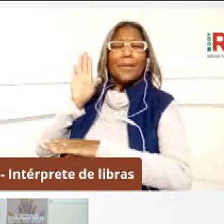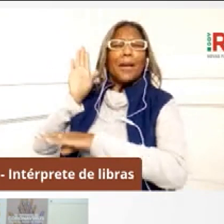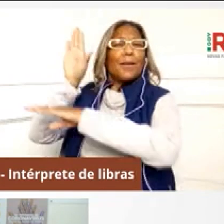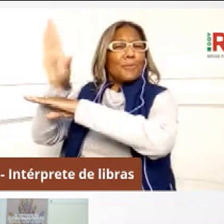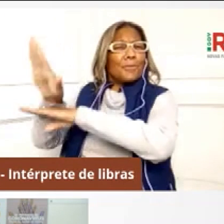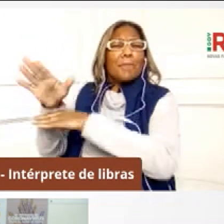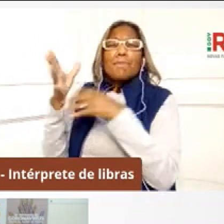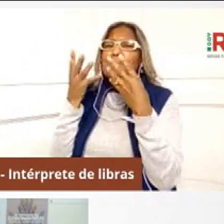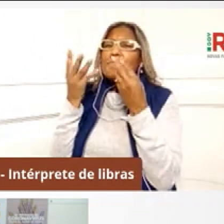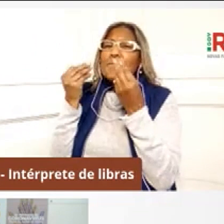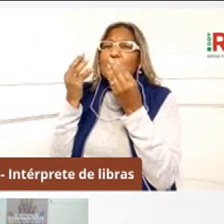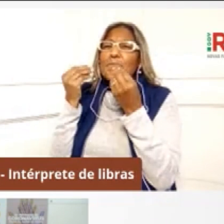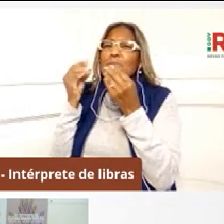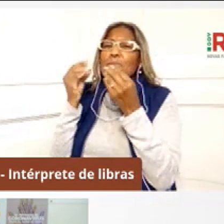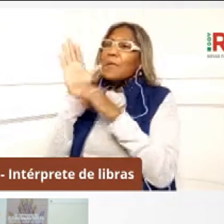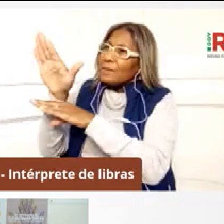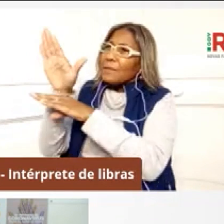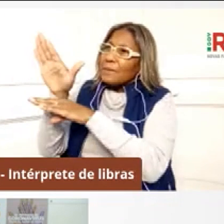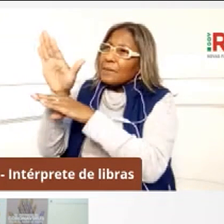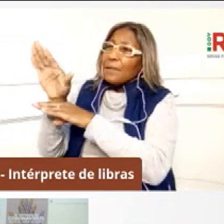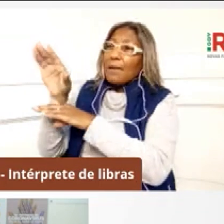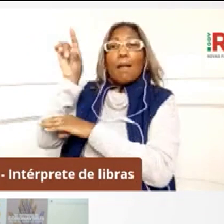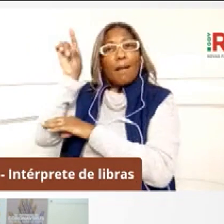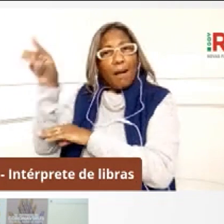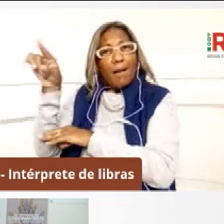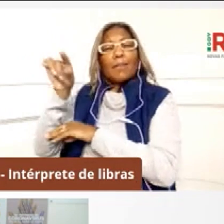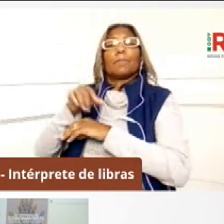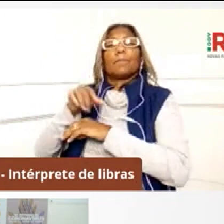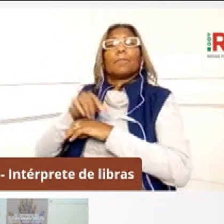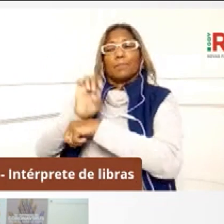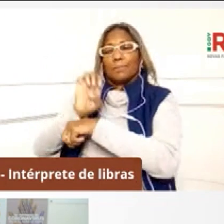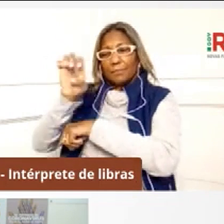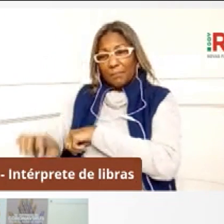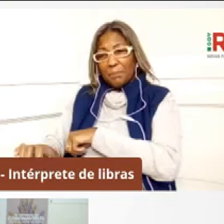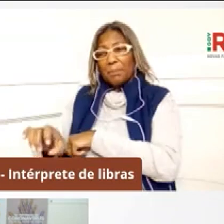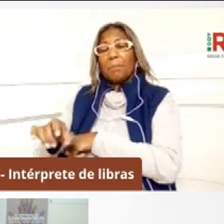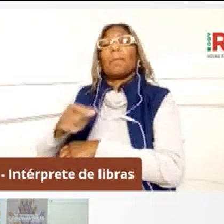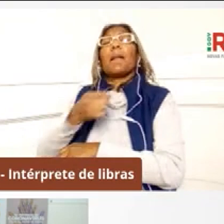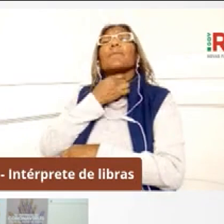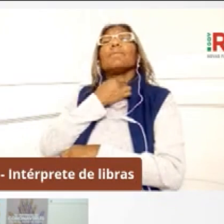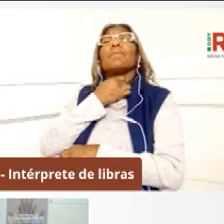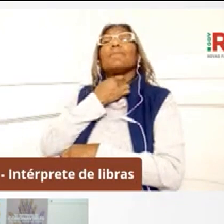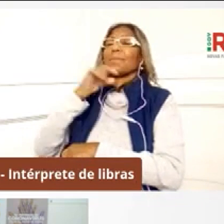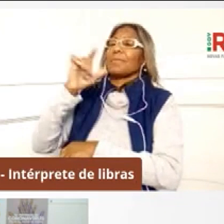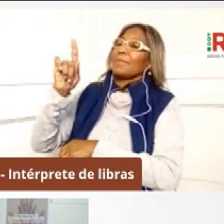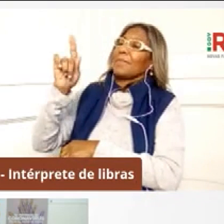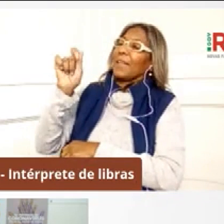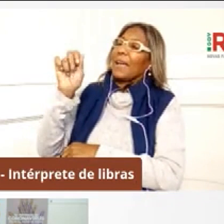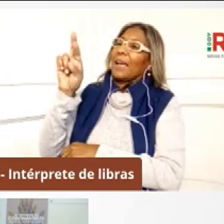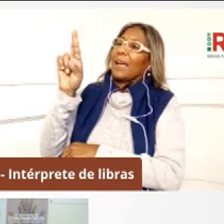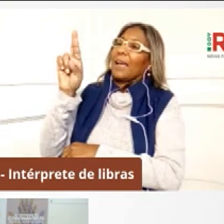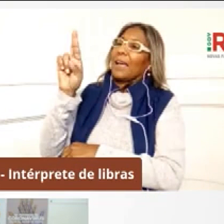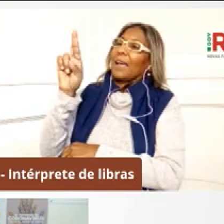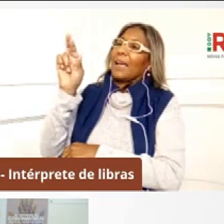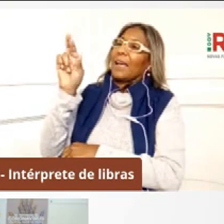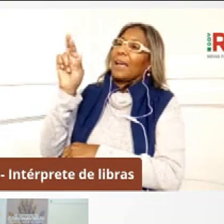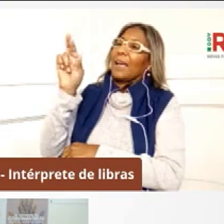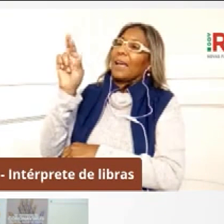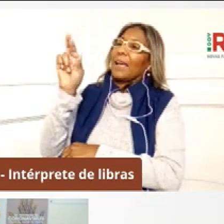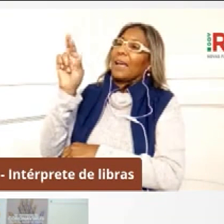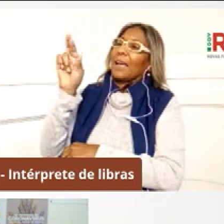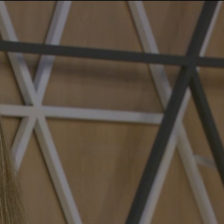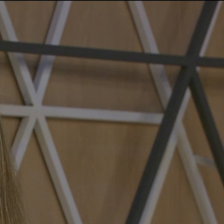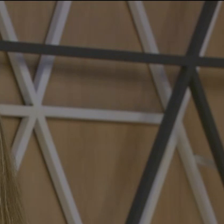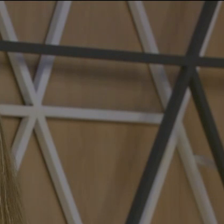que a assistência seja garantida o mais próximo possível do cidadão.